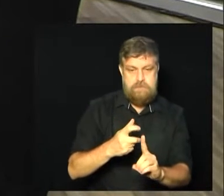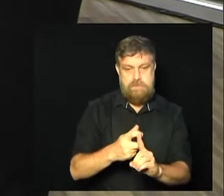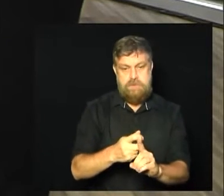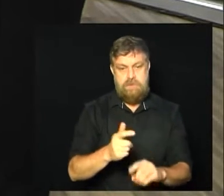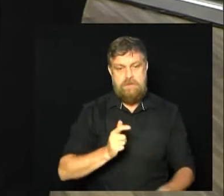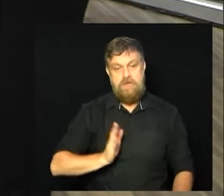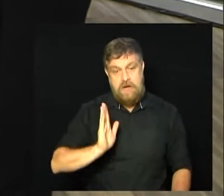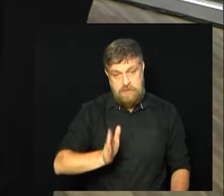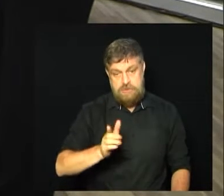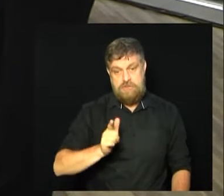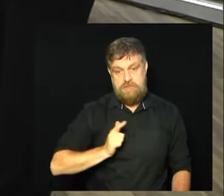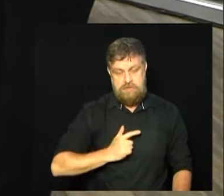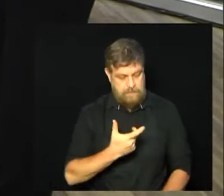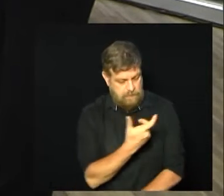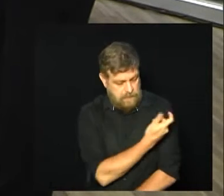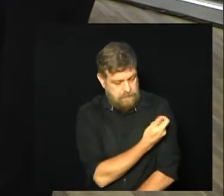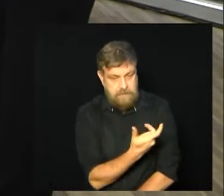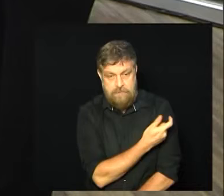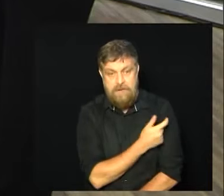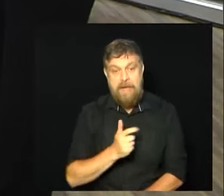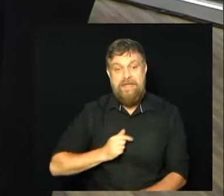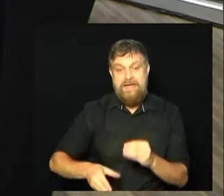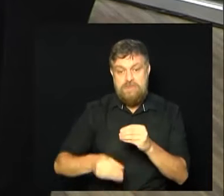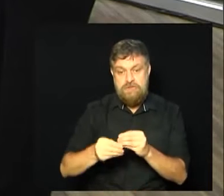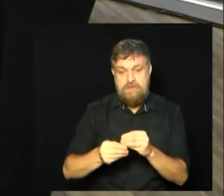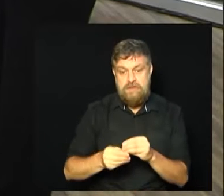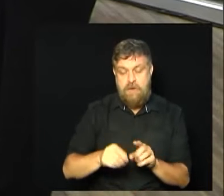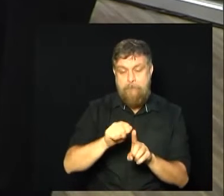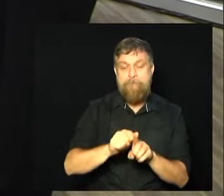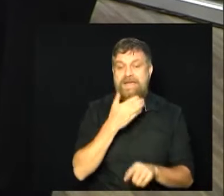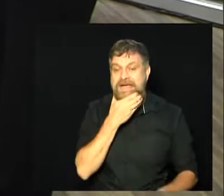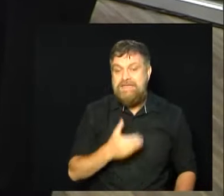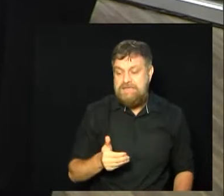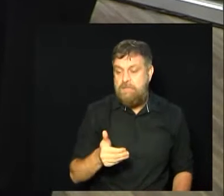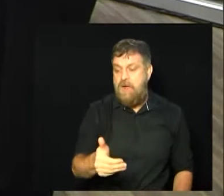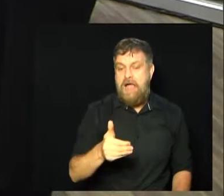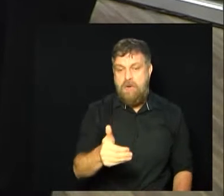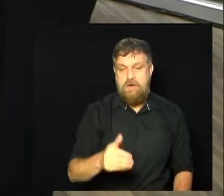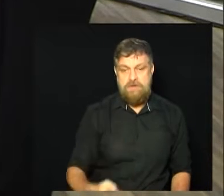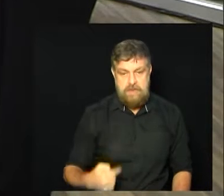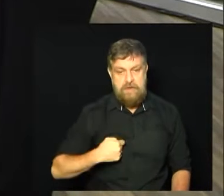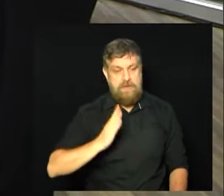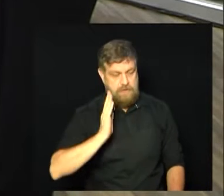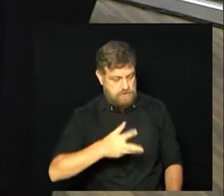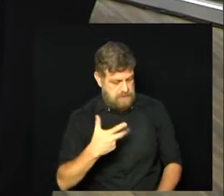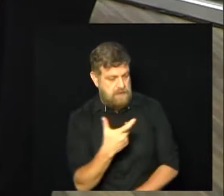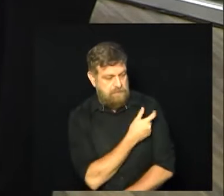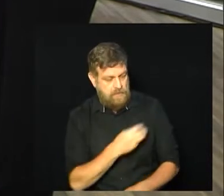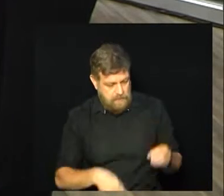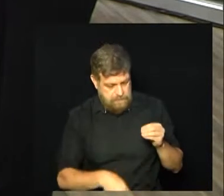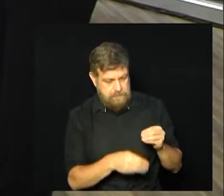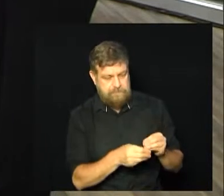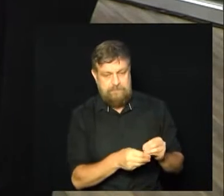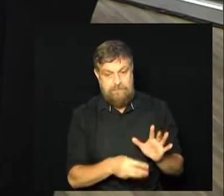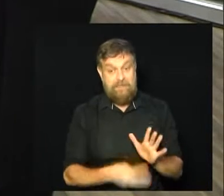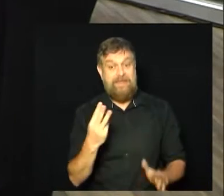adicional. Já recebi as 2 doses e a minha dose adicional é no mês de dezembro, agora no fim do ano. A minha já foi, já tomei a dose